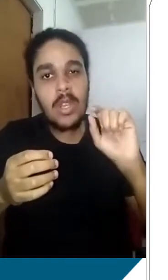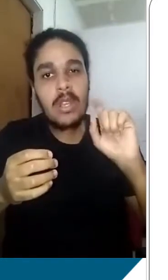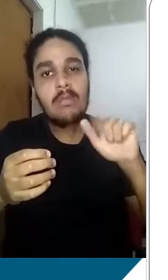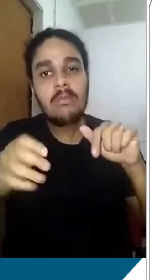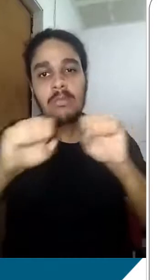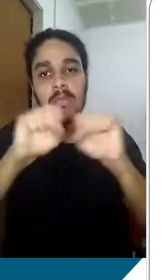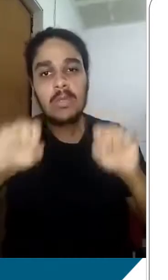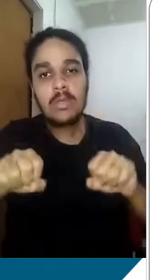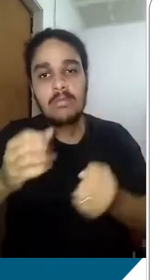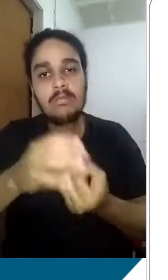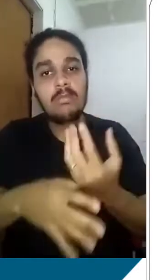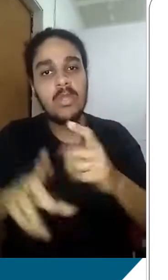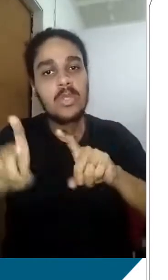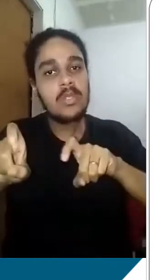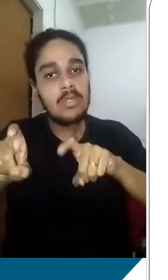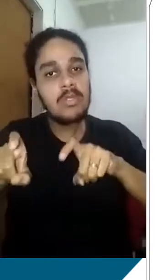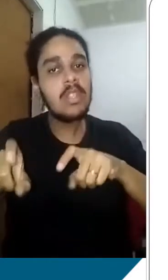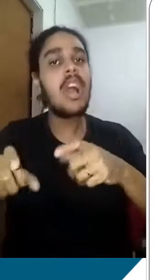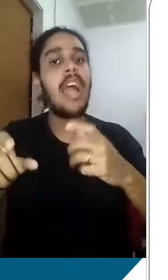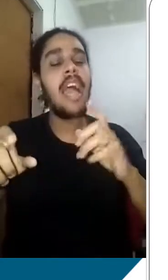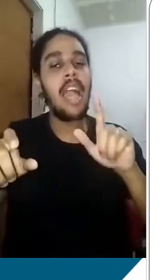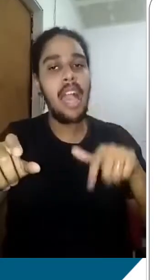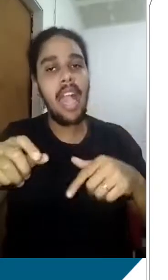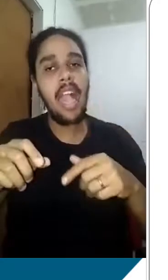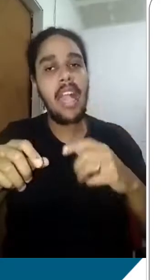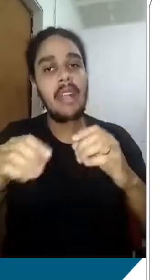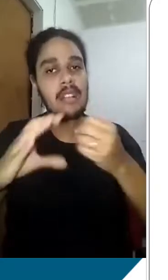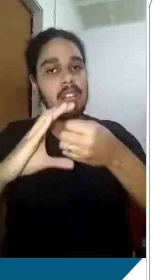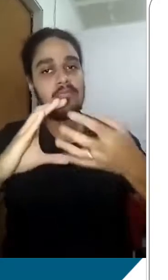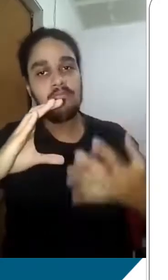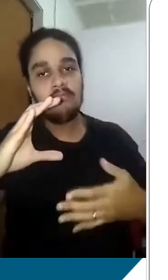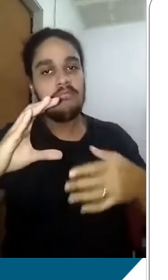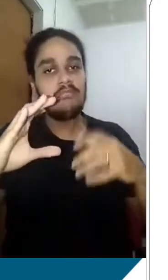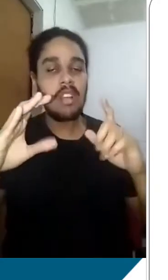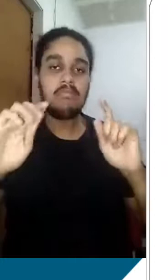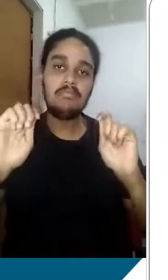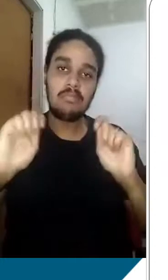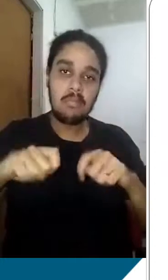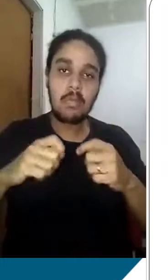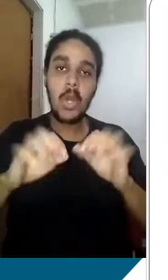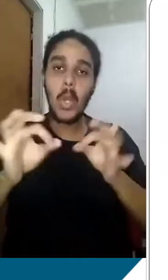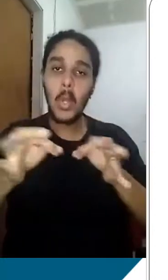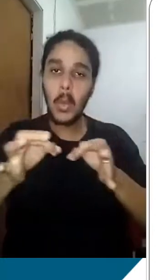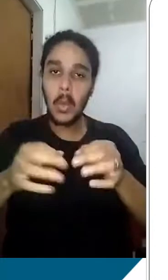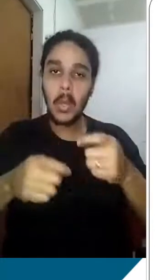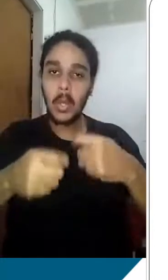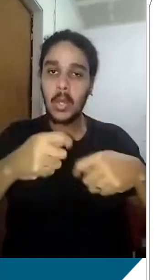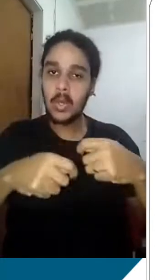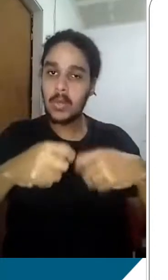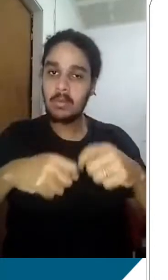agrícola. Esses sistemas, que eles são caracterizados por sua capacidade de organização econômica, seus